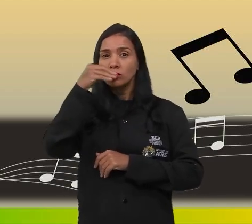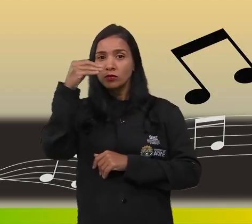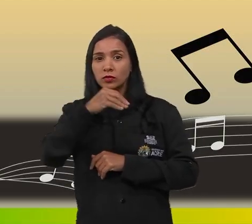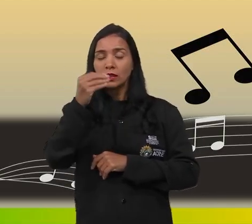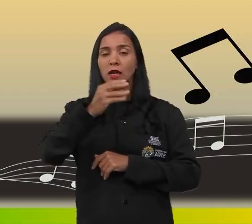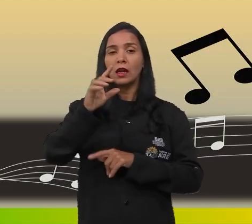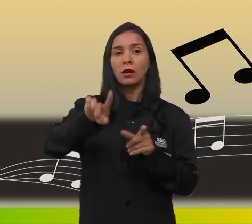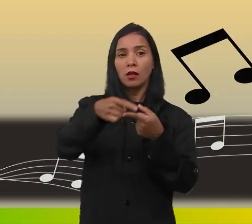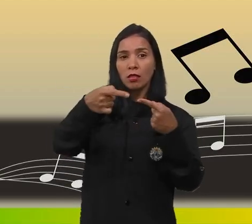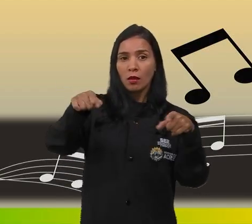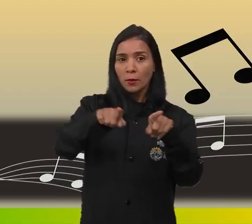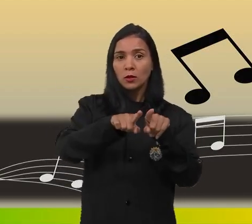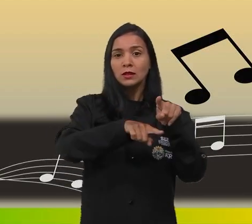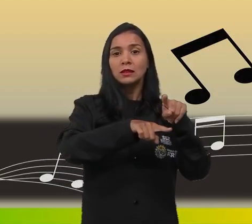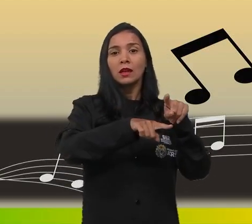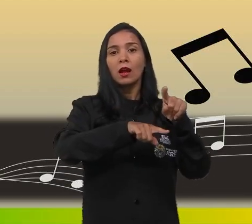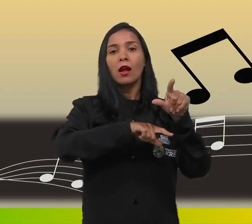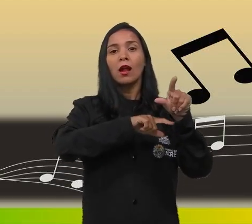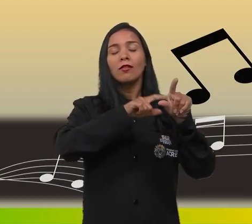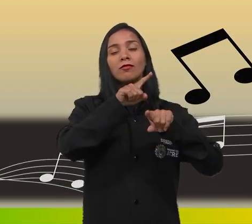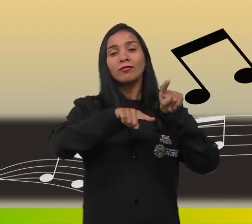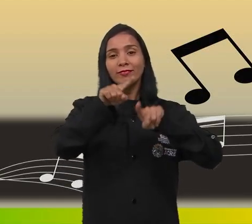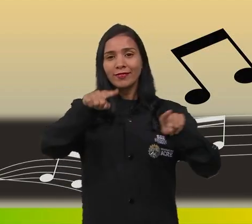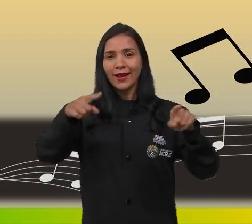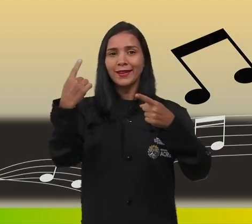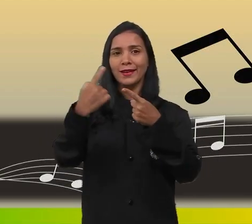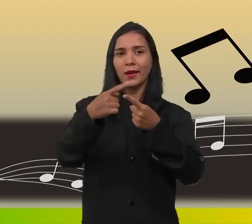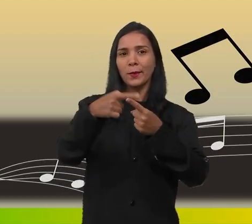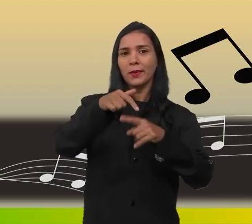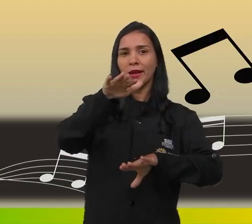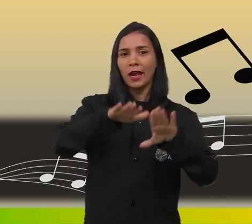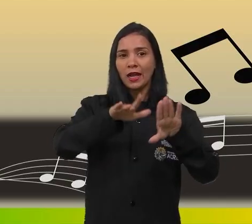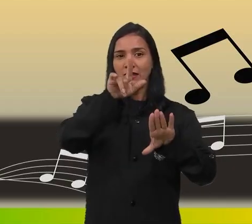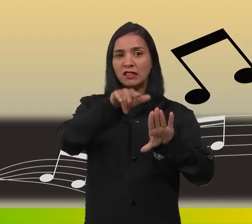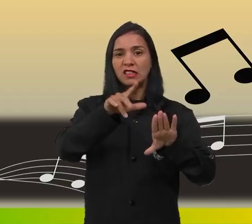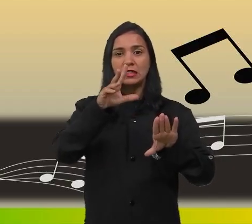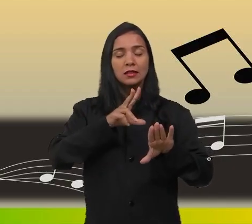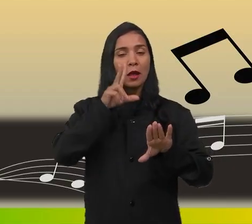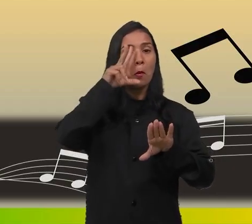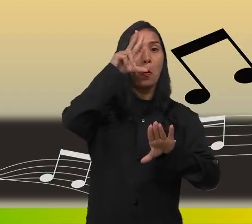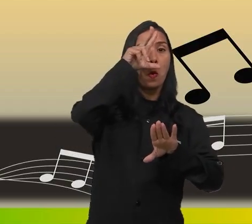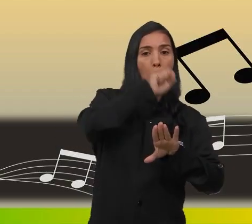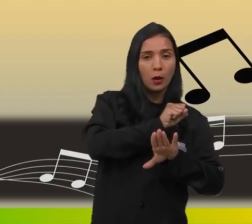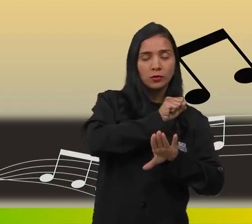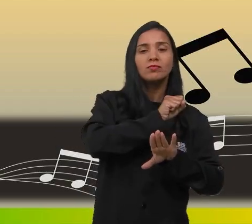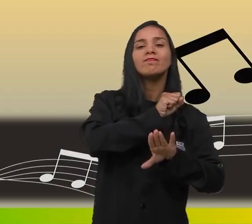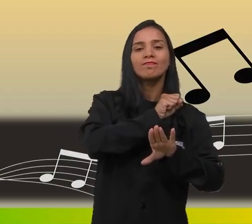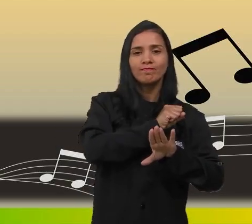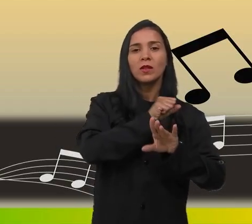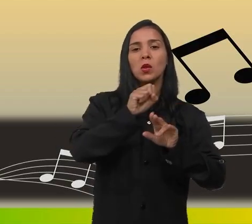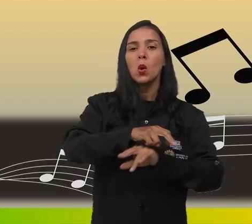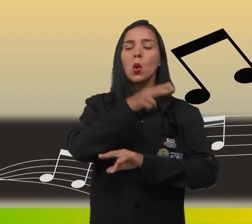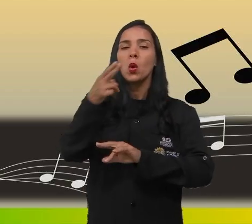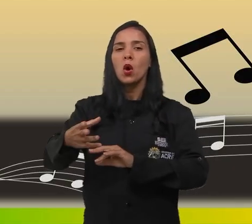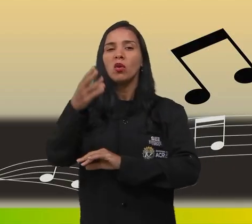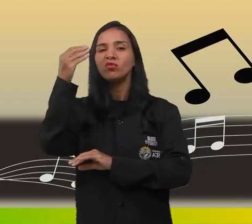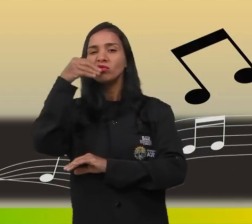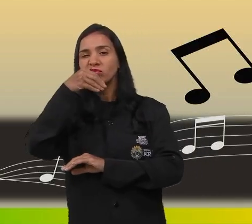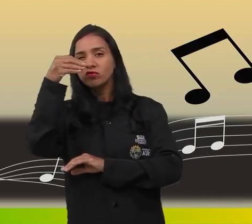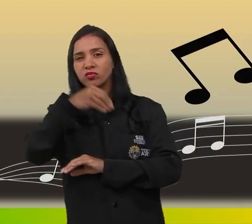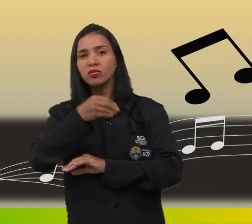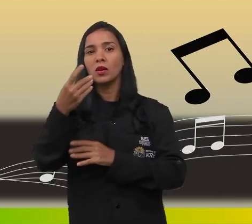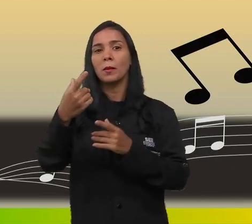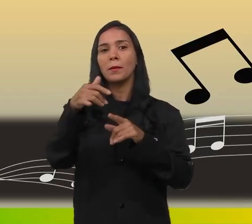musical, variando do pianíssimo ao fortíssimo. Essa variação crucial em obras como a Sinfonia número 5